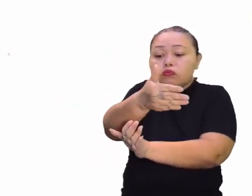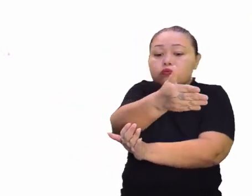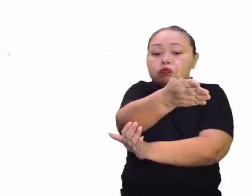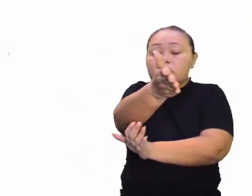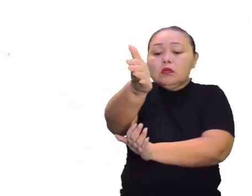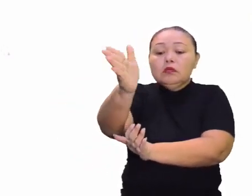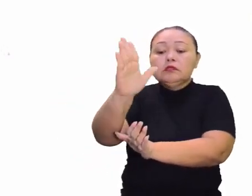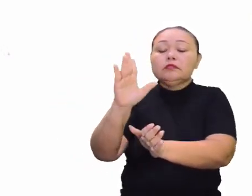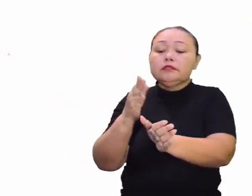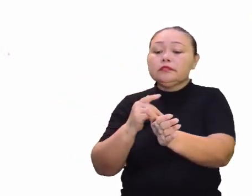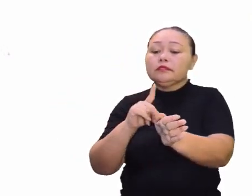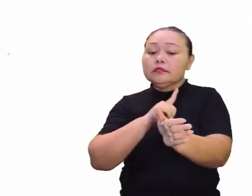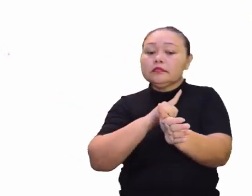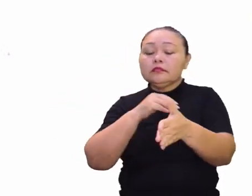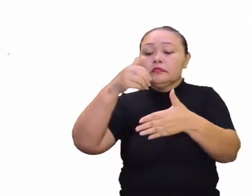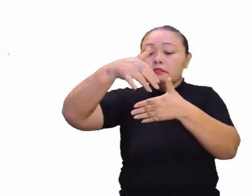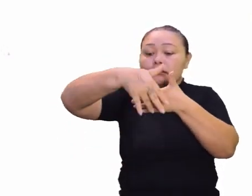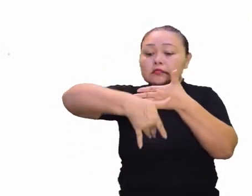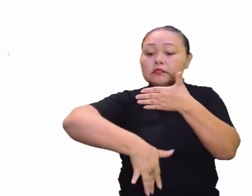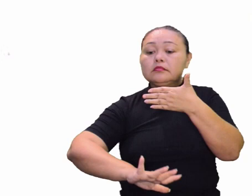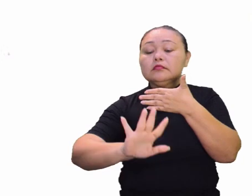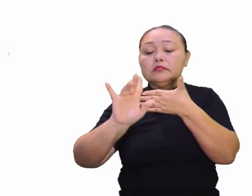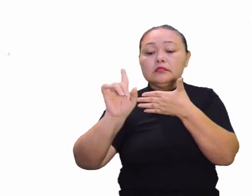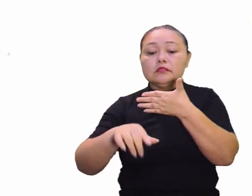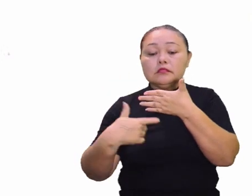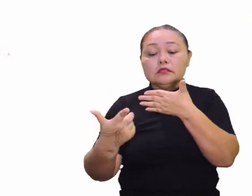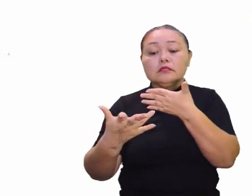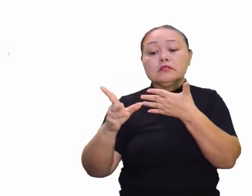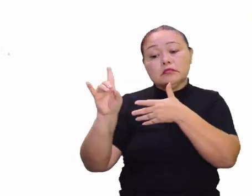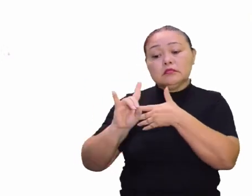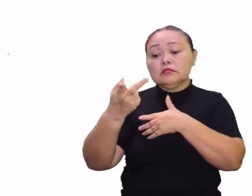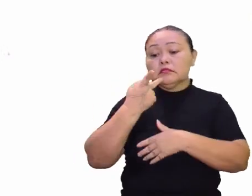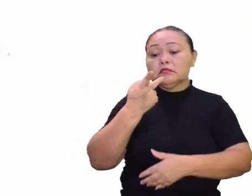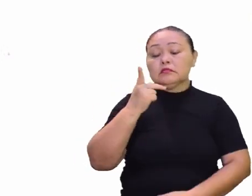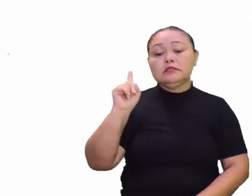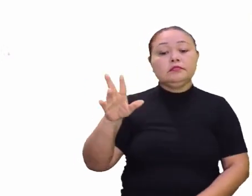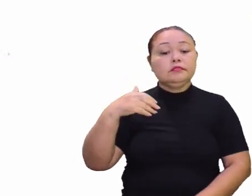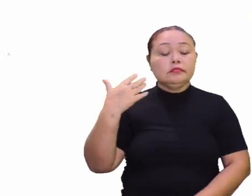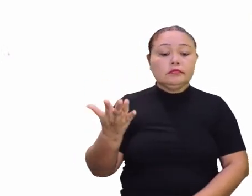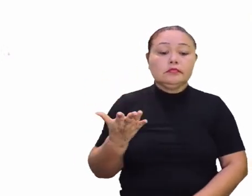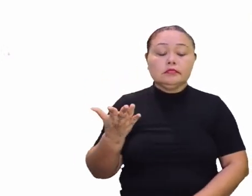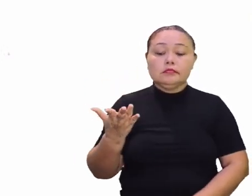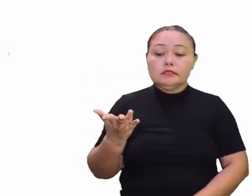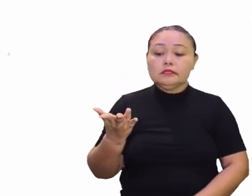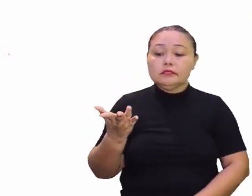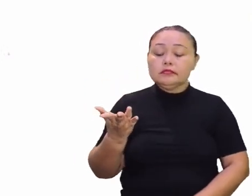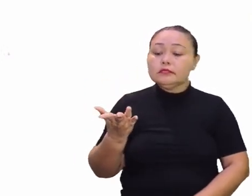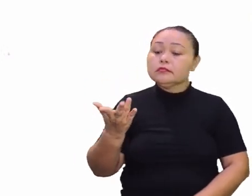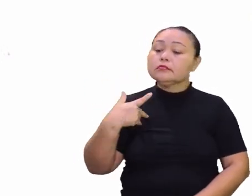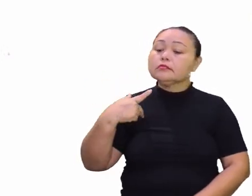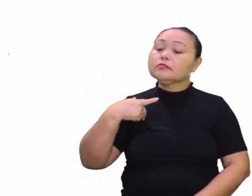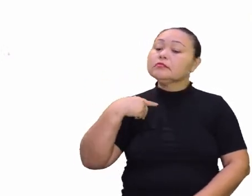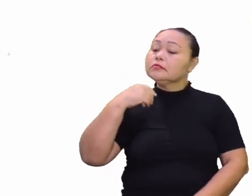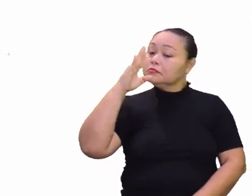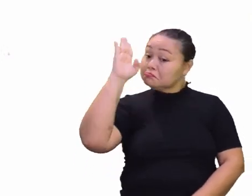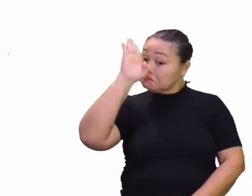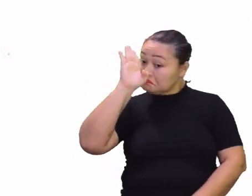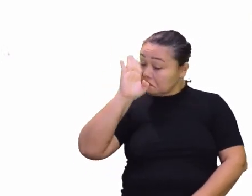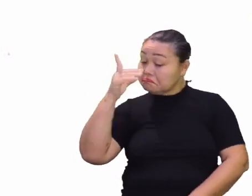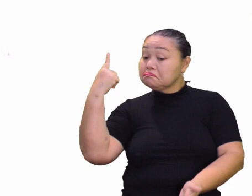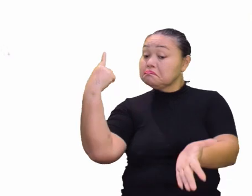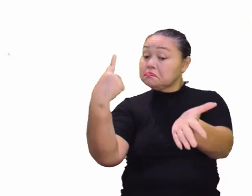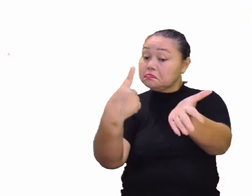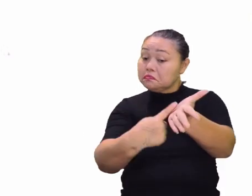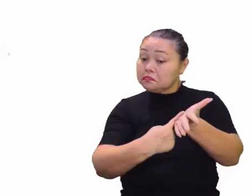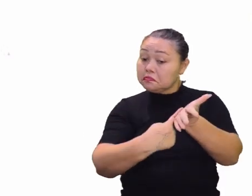Para contornar os trechos encachoeirados. Exatamente. Os bolivianos falaram. E aí, Rogério, o Brasil se comprometeu